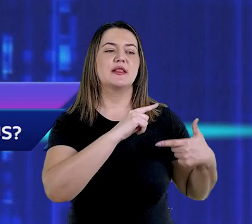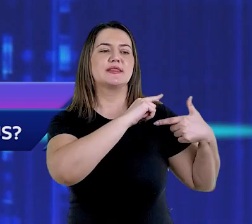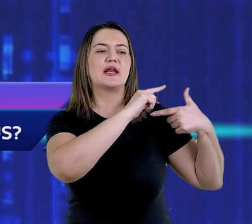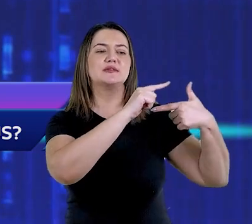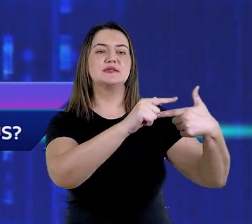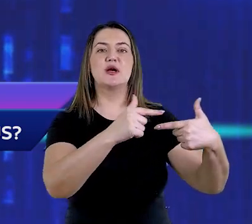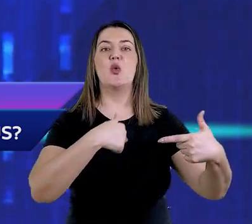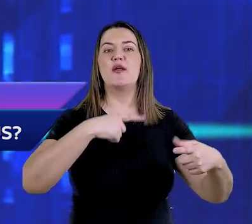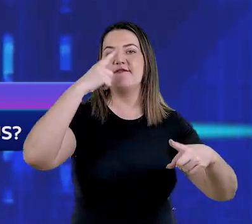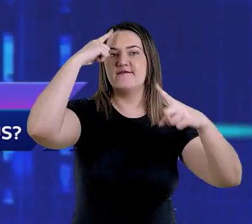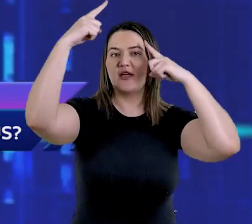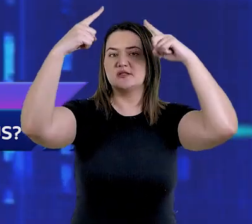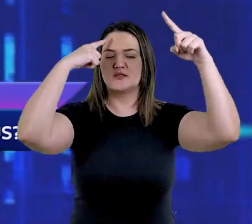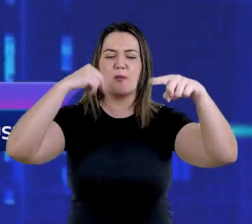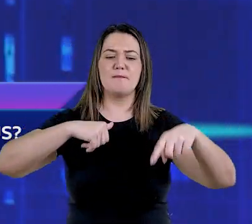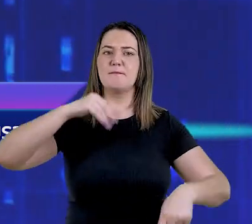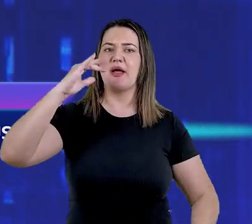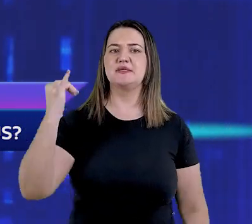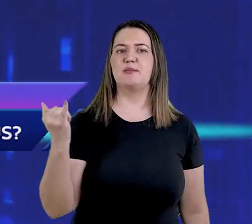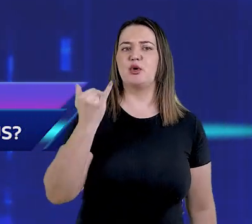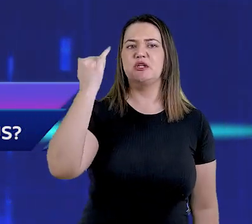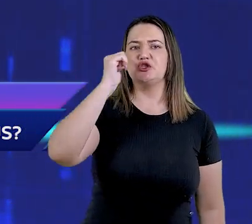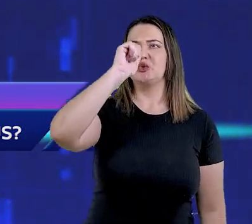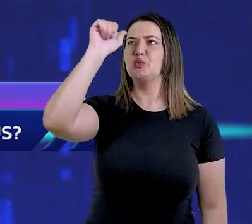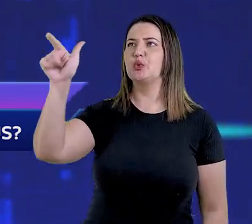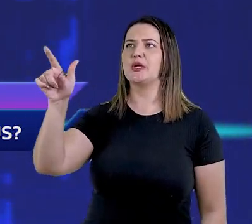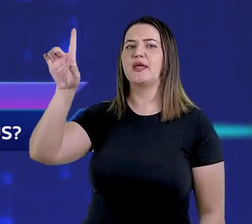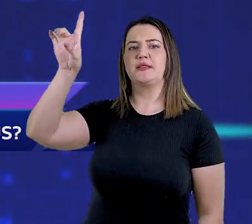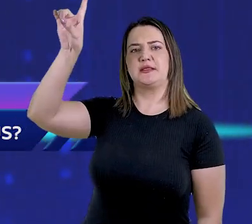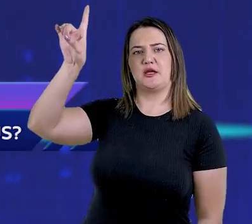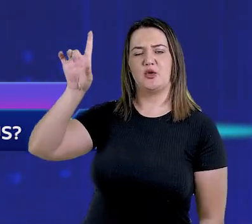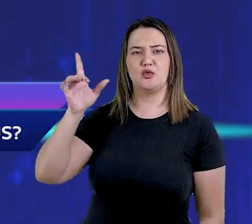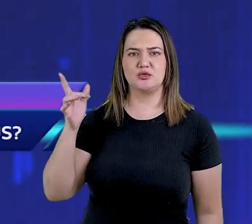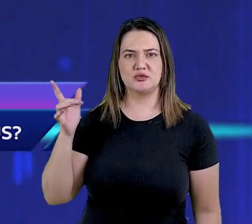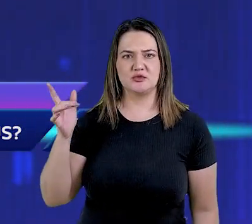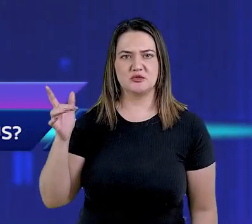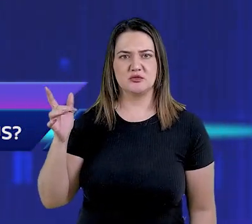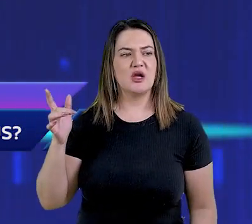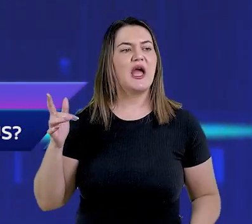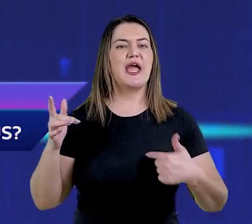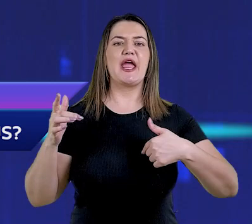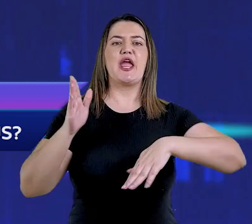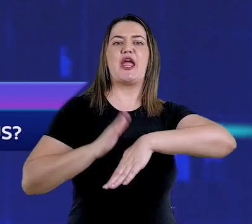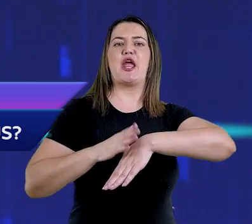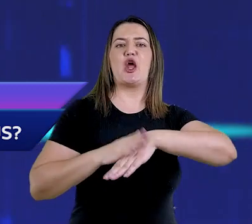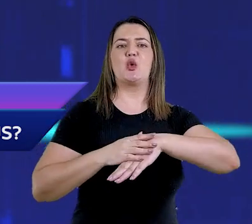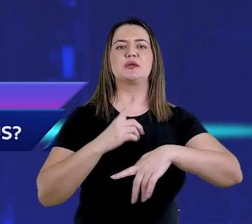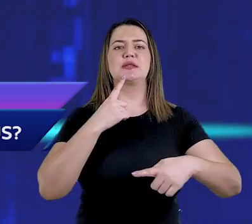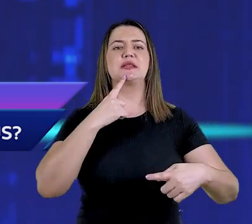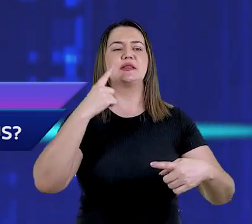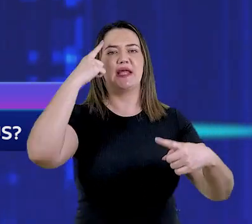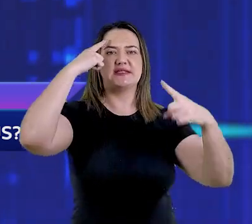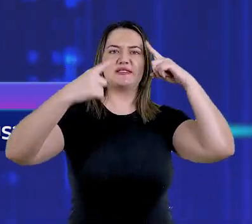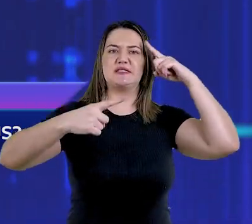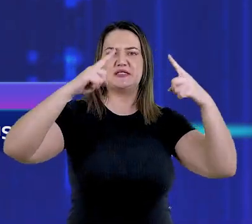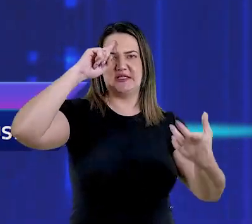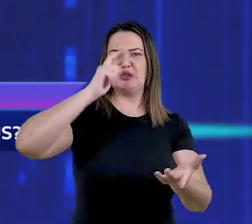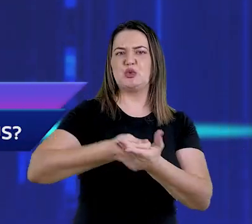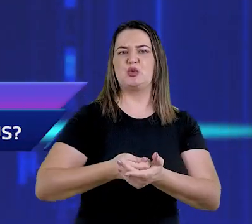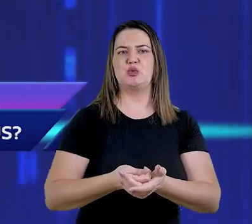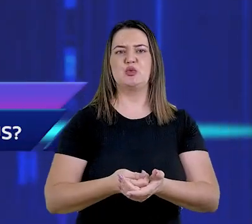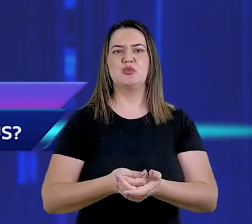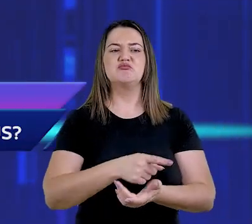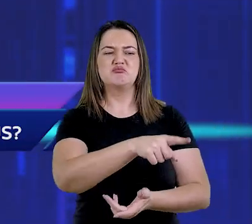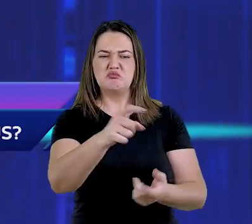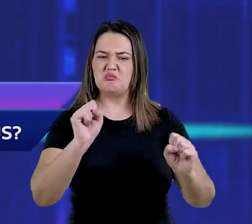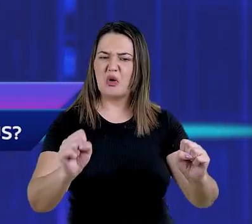da Bíblia, dando um lugar para o ser humano com a autoridade de mudar e dizer o que é certo ou errado. Babilônia quer que você coma e